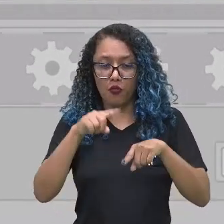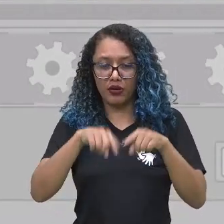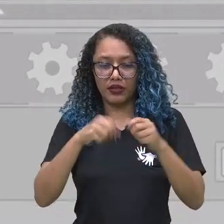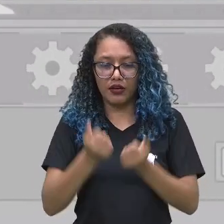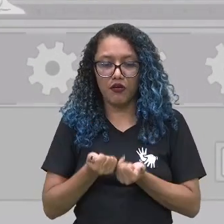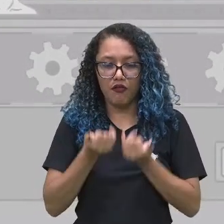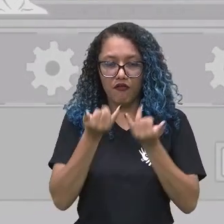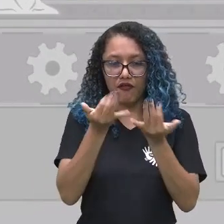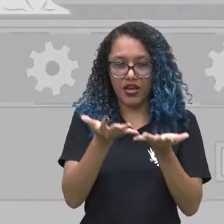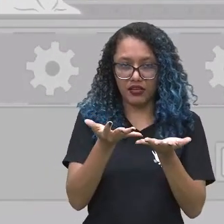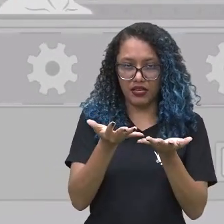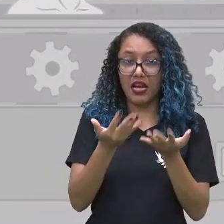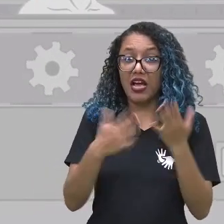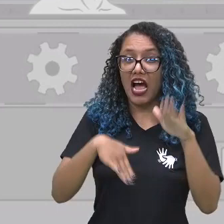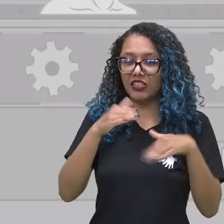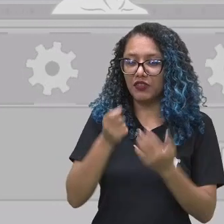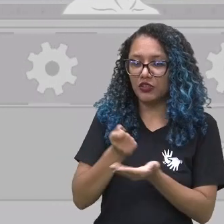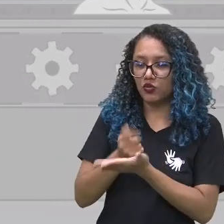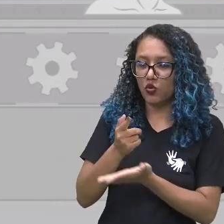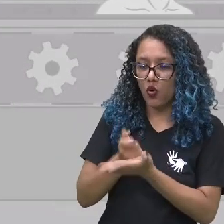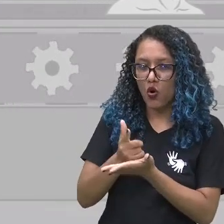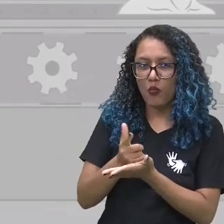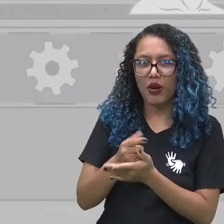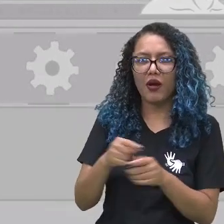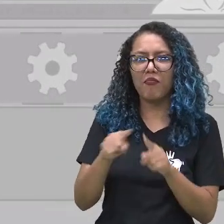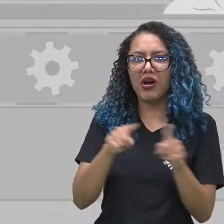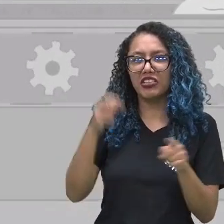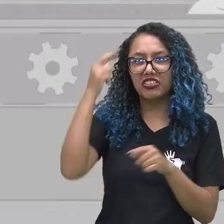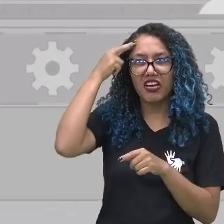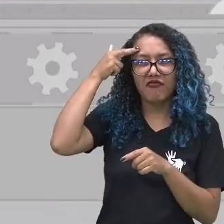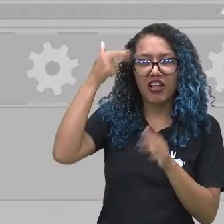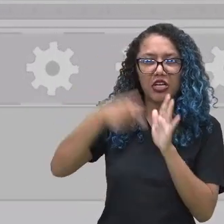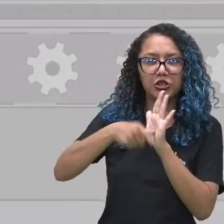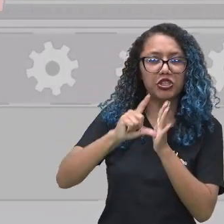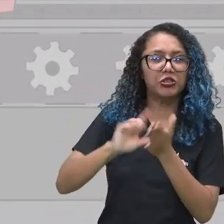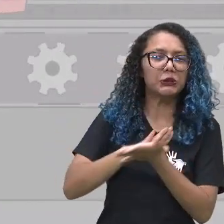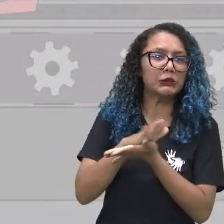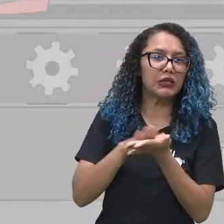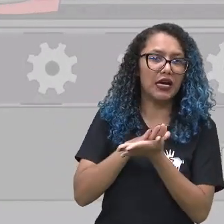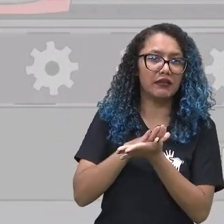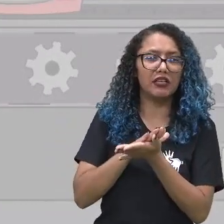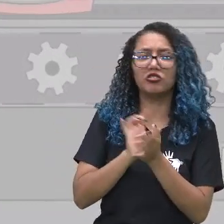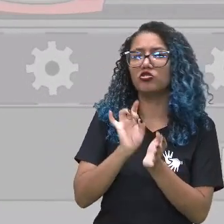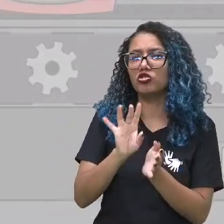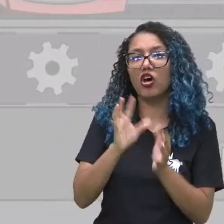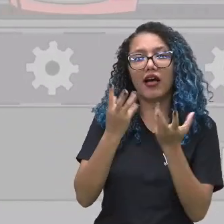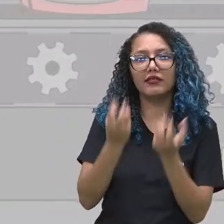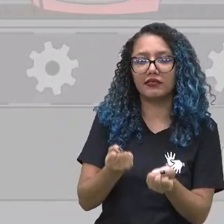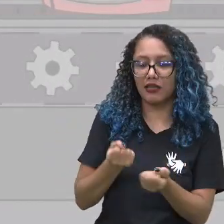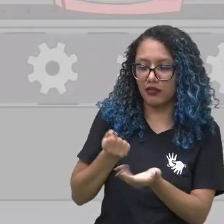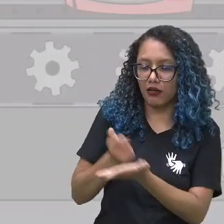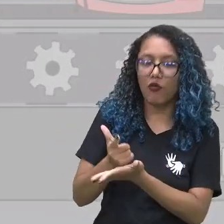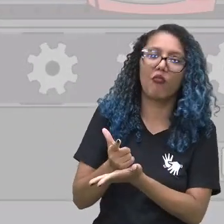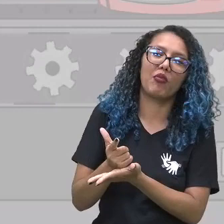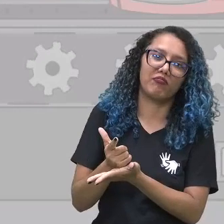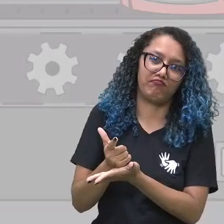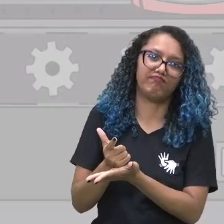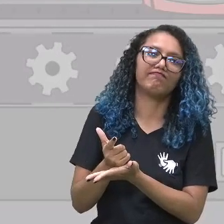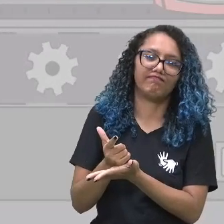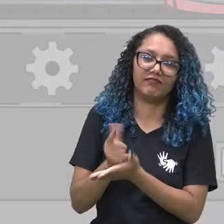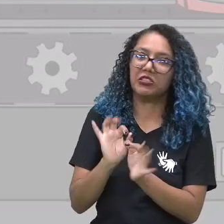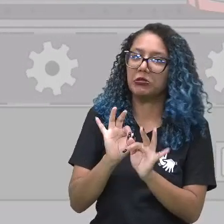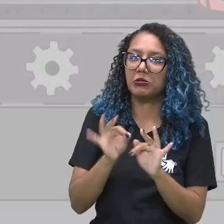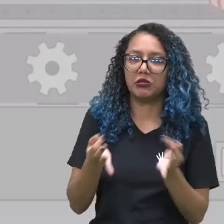sem questionamento, porque está aí, né? Então a gente vai consumir. Então, como eles colocam,